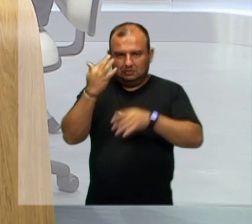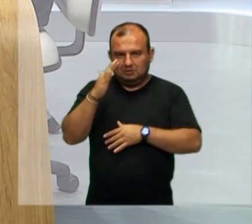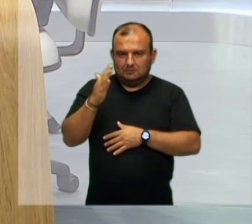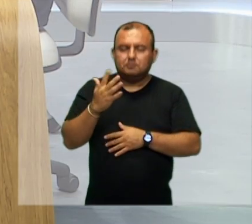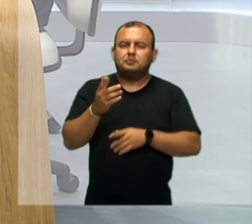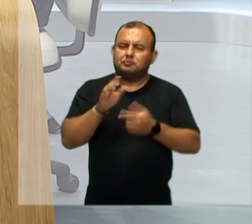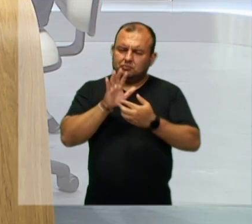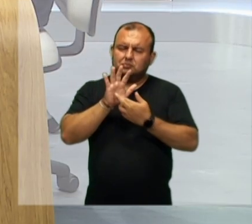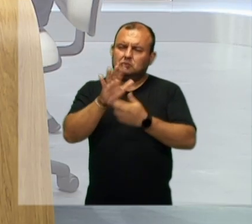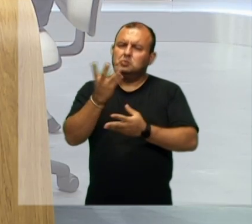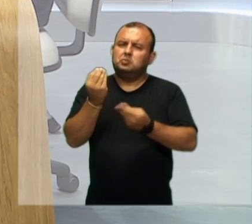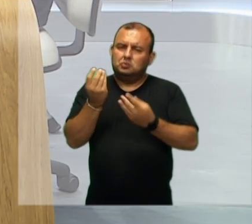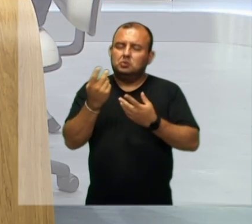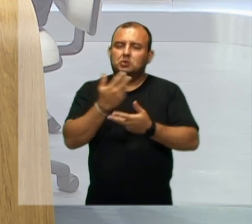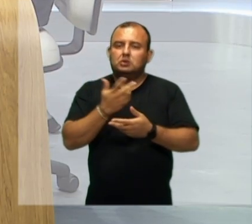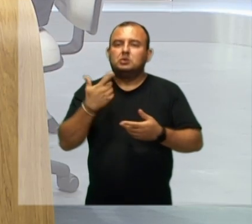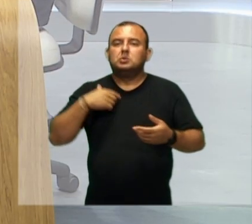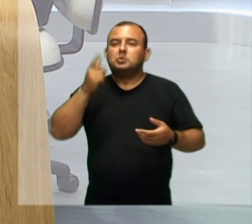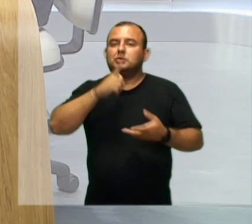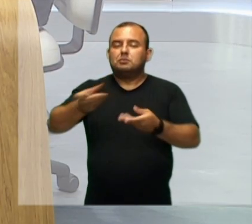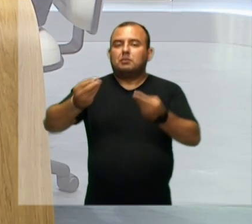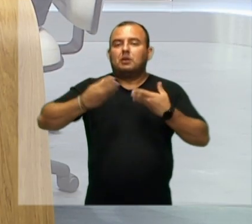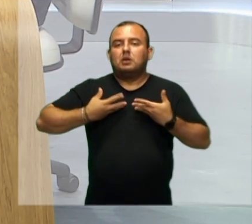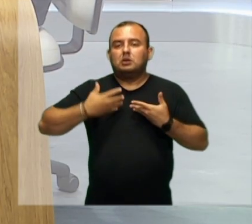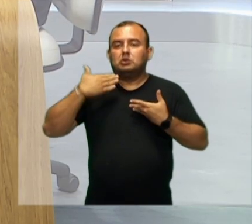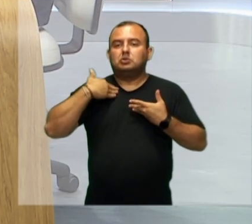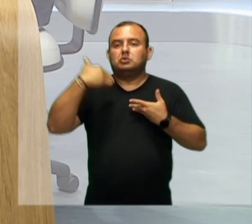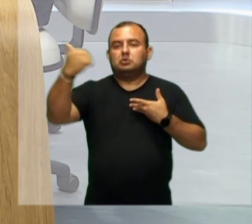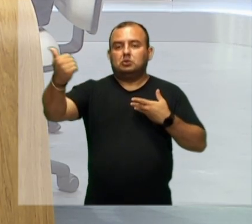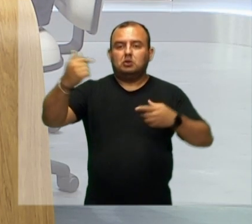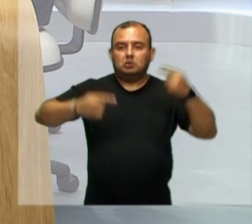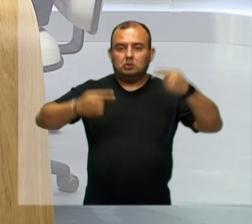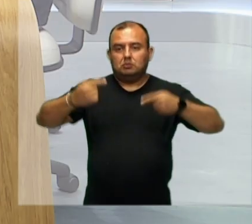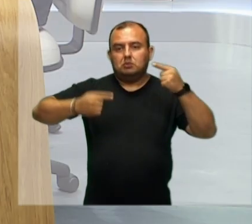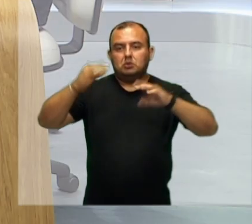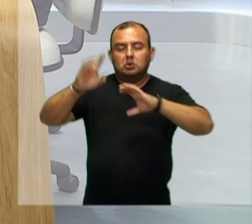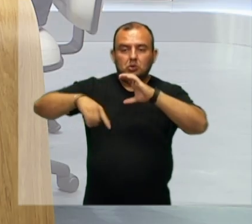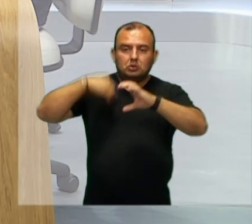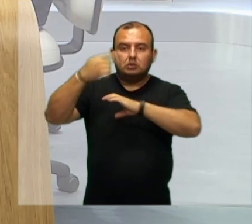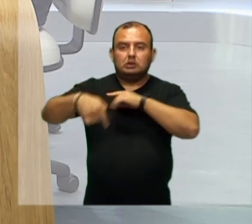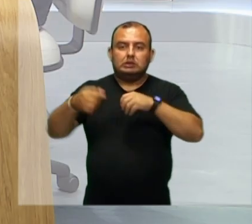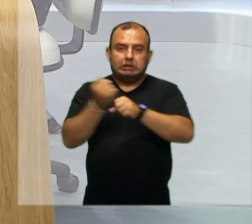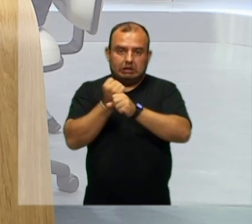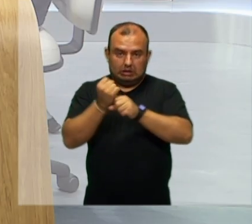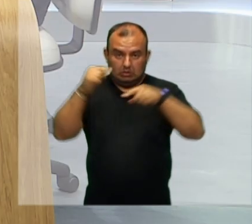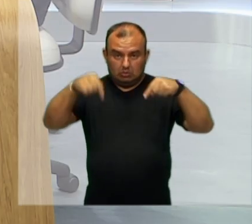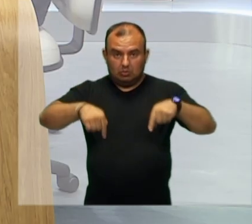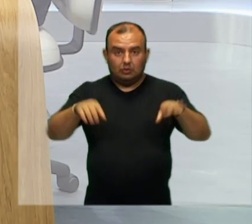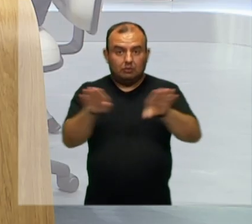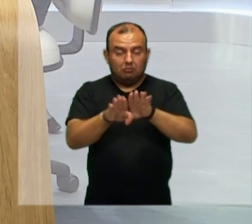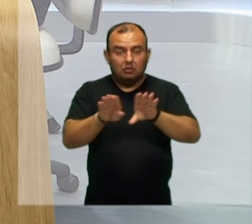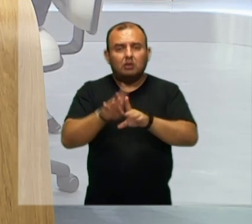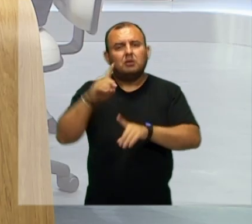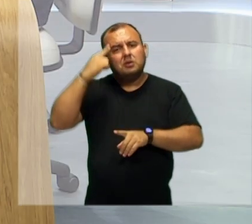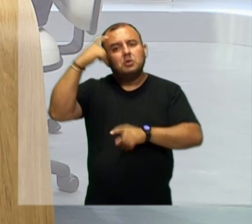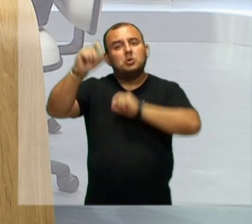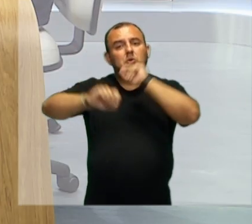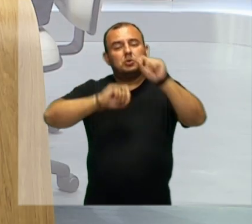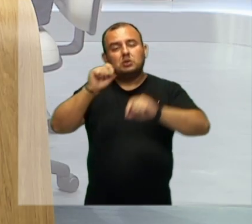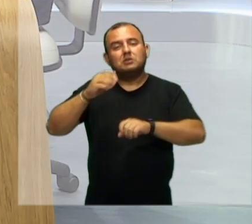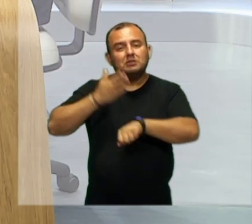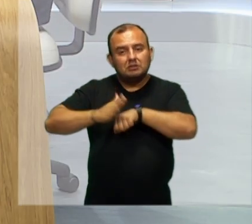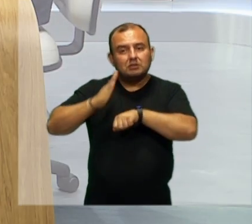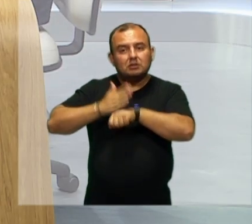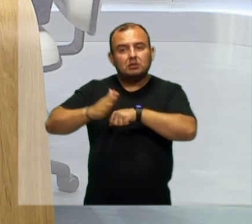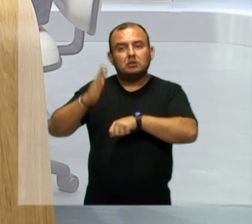bastante porque deu para mim a chance de ser convocado para competições internacionais nesse ano. Para ter uma ideia, eu estava treinando desde